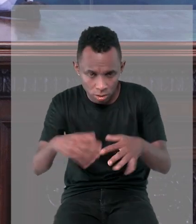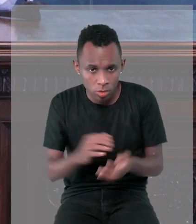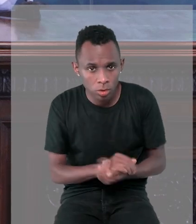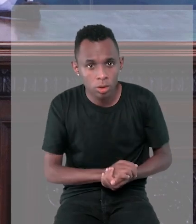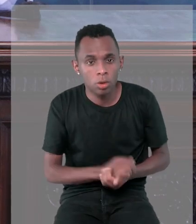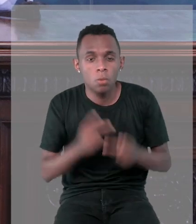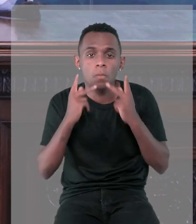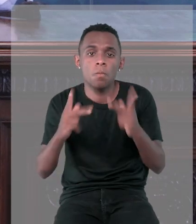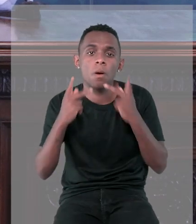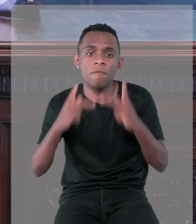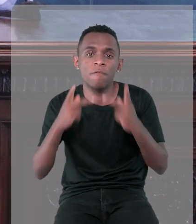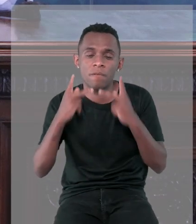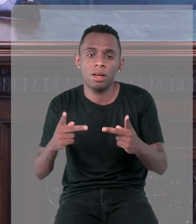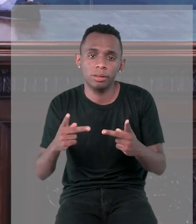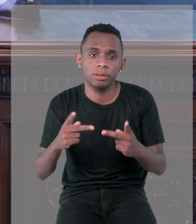que é o Profeta,